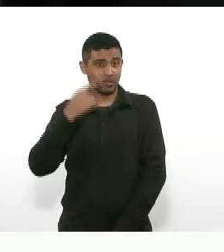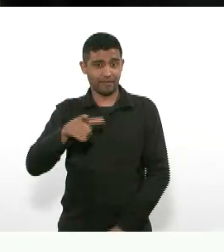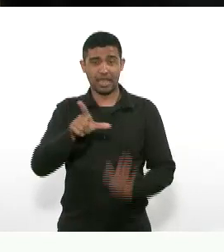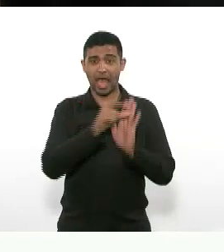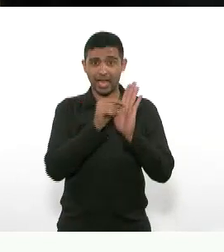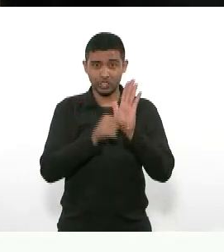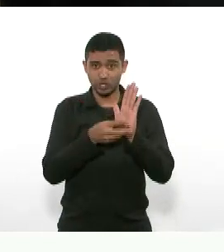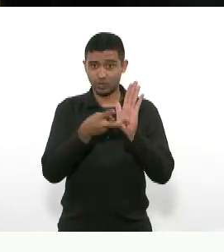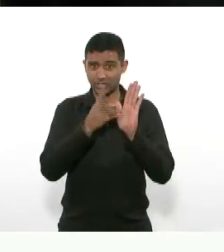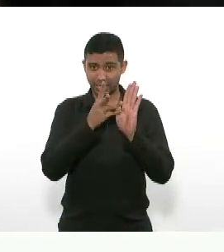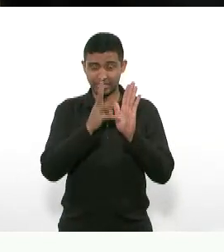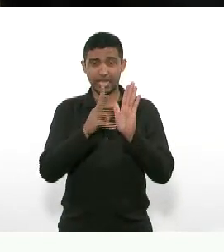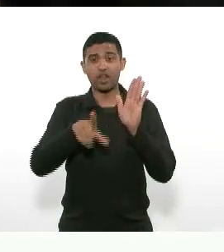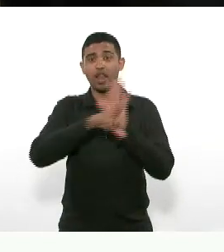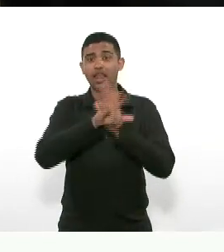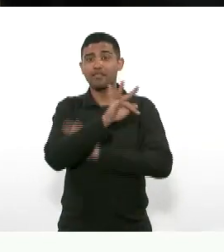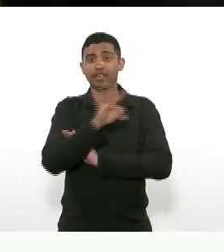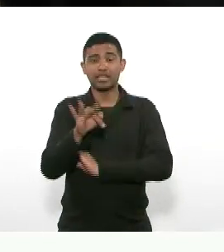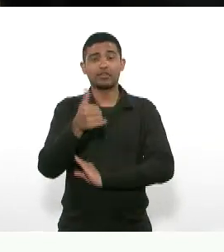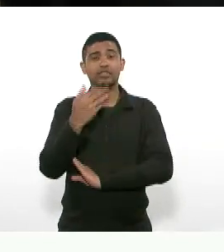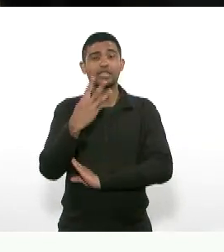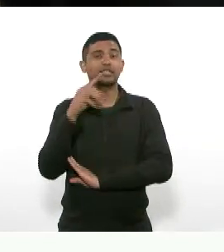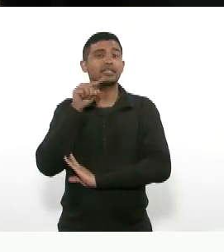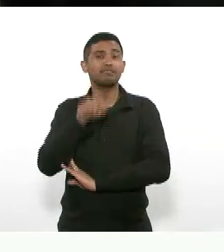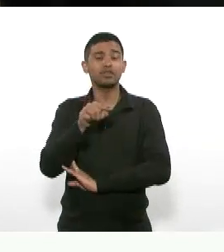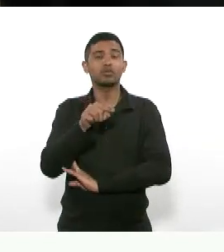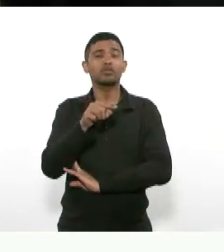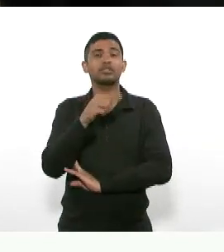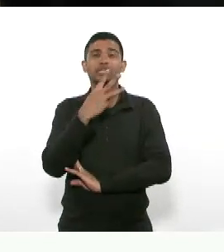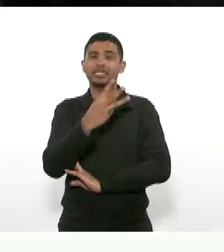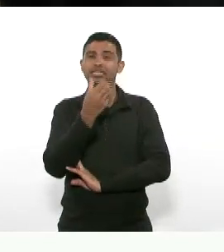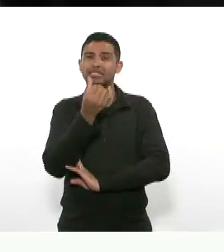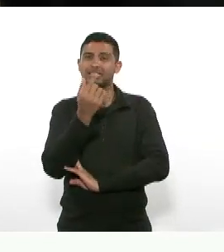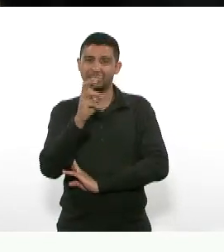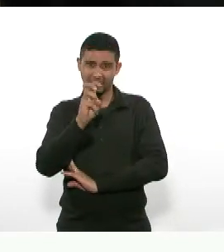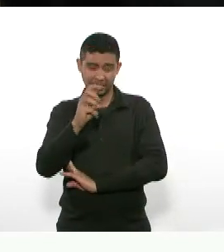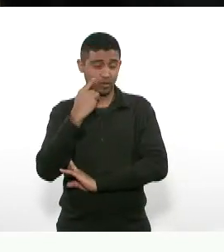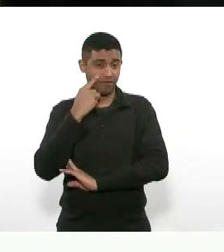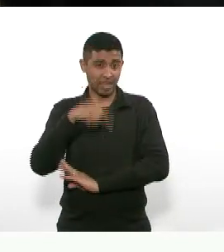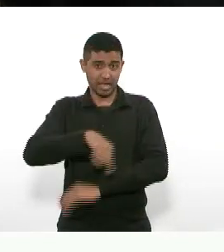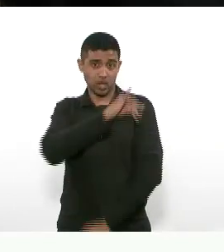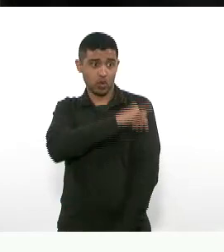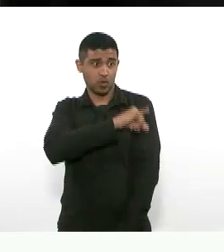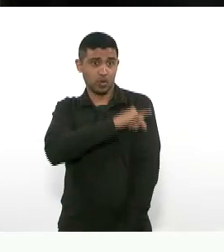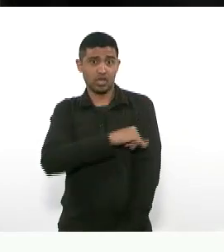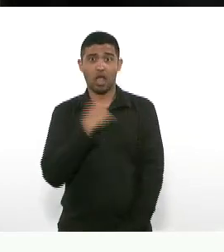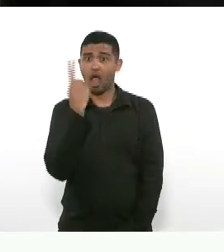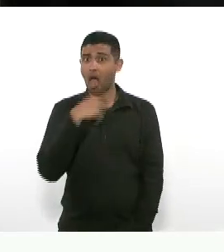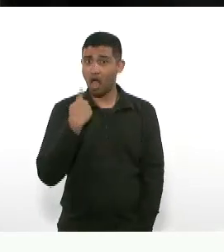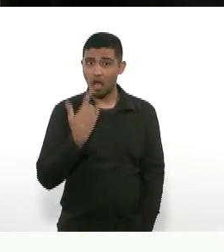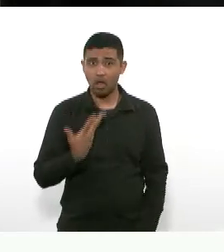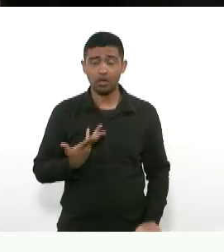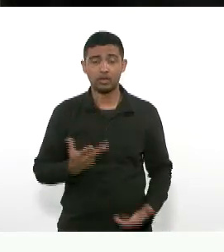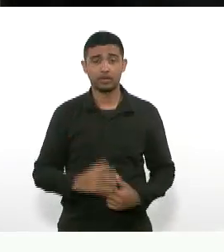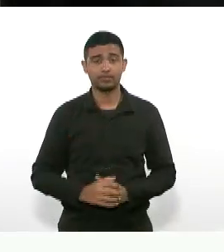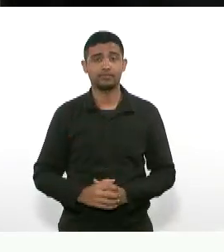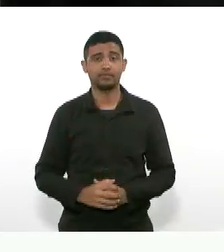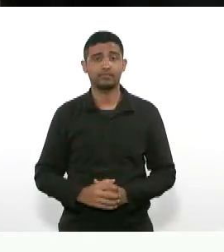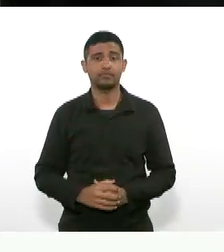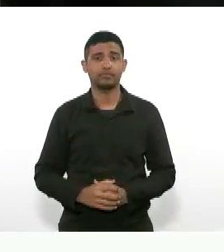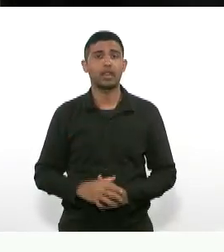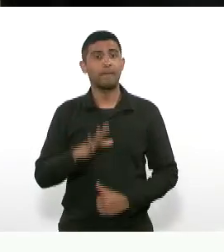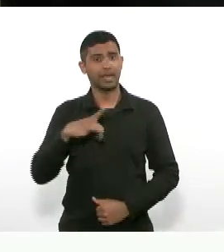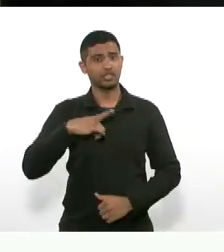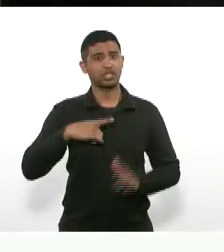Lei Federal 13.675, o Estado do Rio de Janeiro está em mora. Preceitua tal dispositivo, e aí o